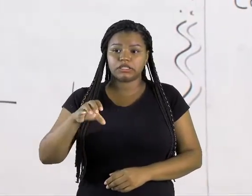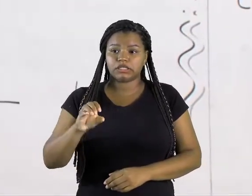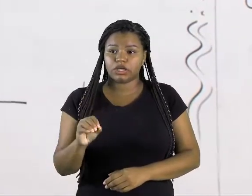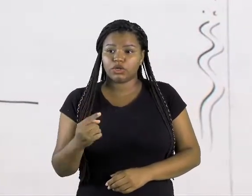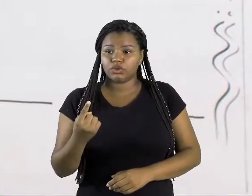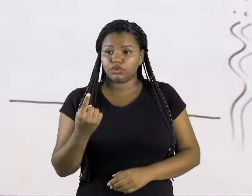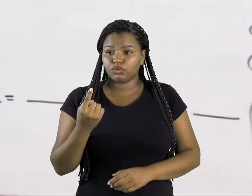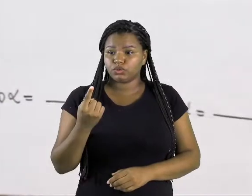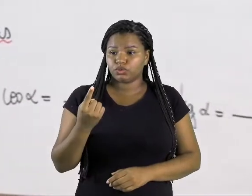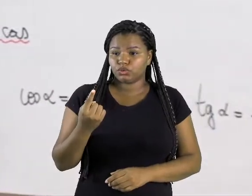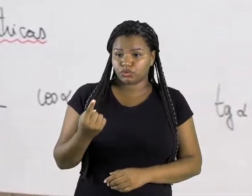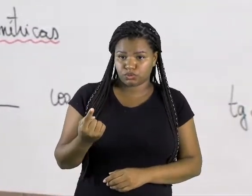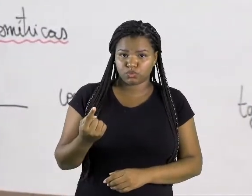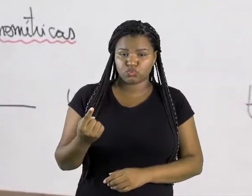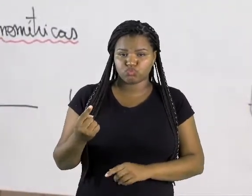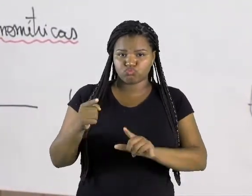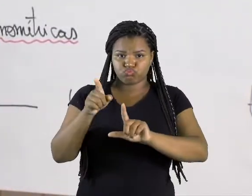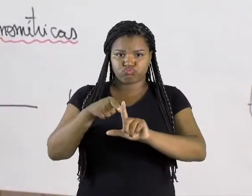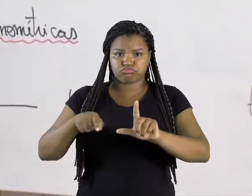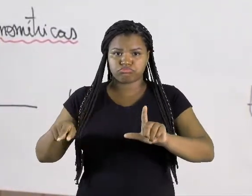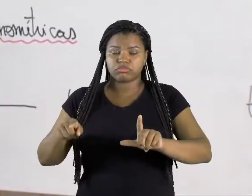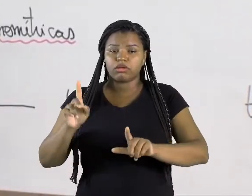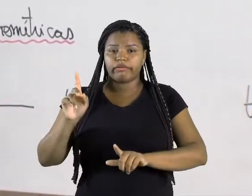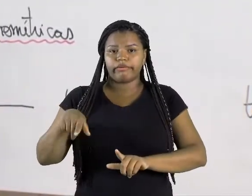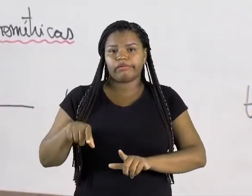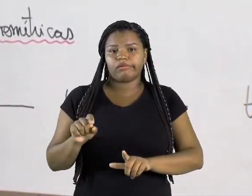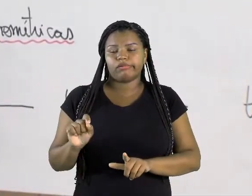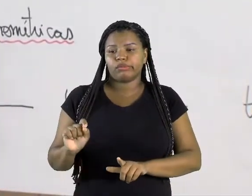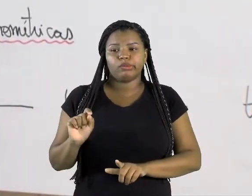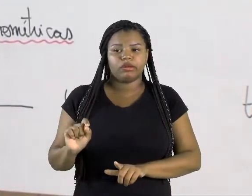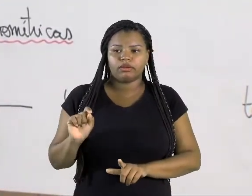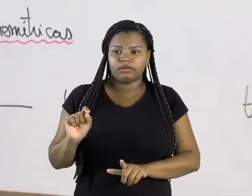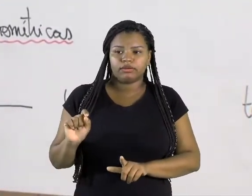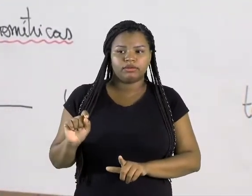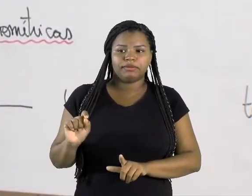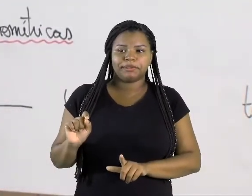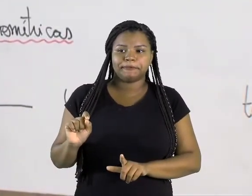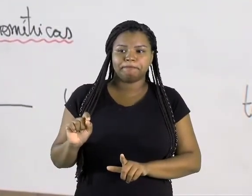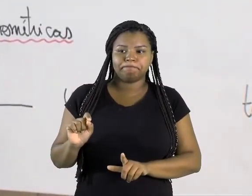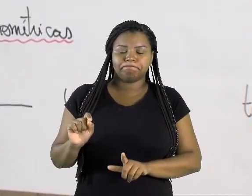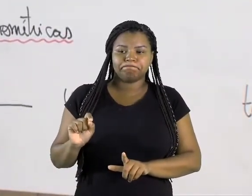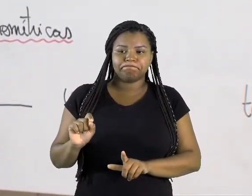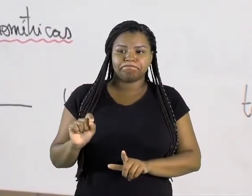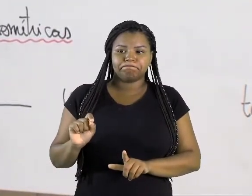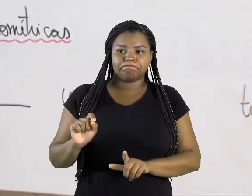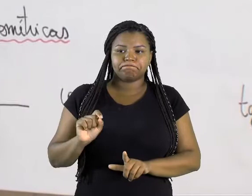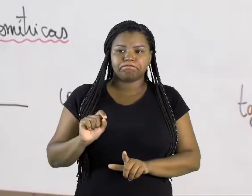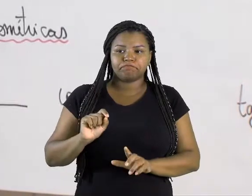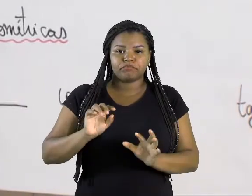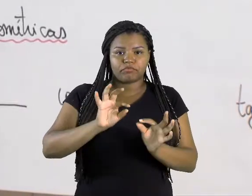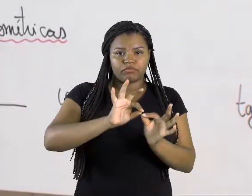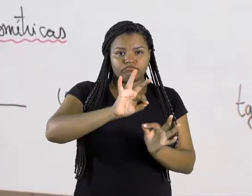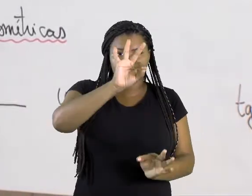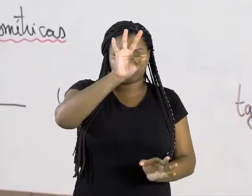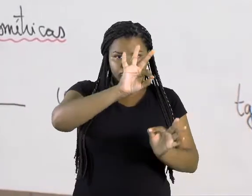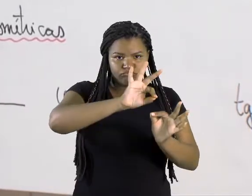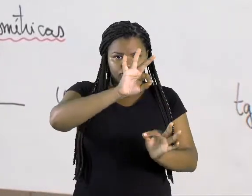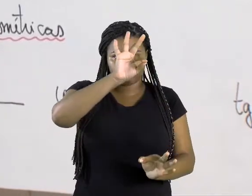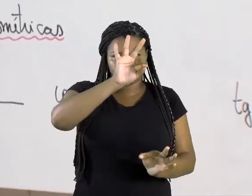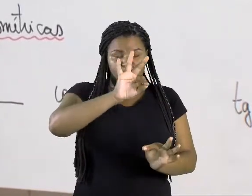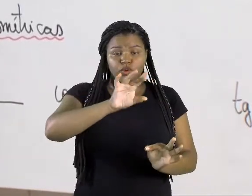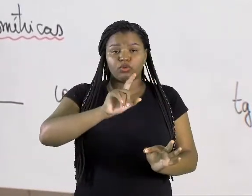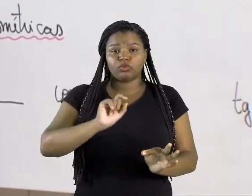Bom, o seno de um ângulo nada mais é do que você pegar a medida da reta do cateto